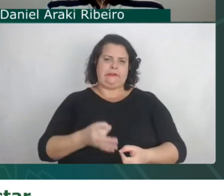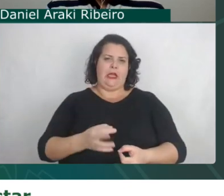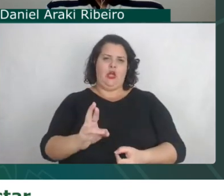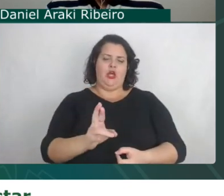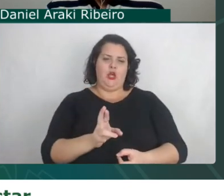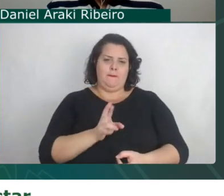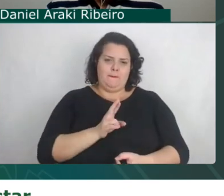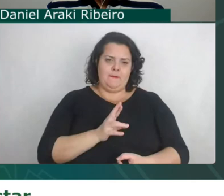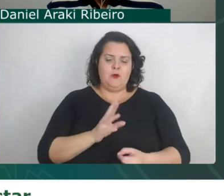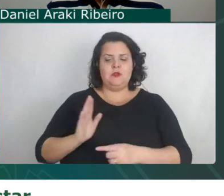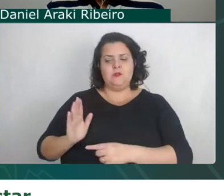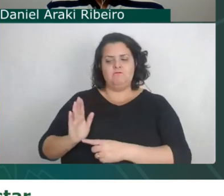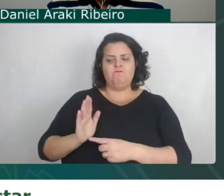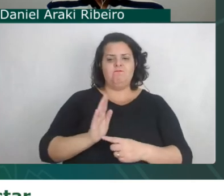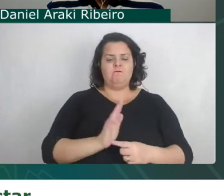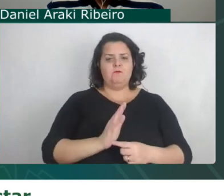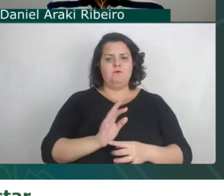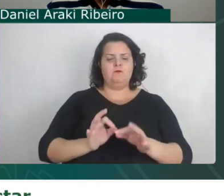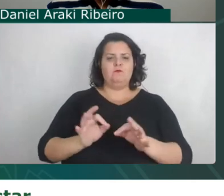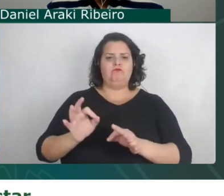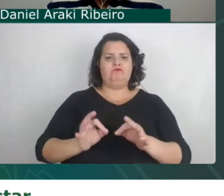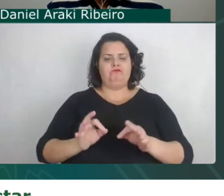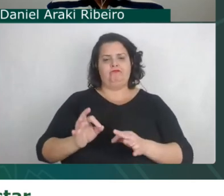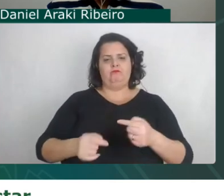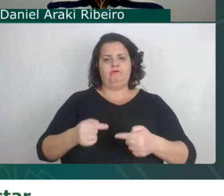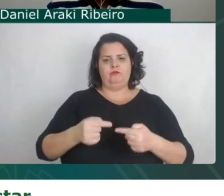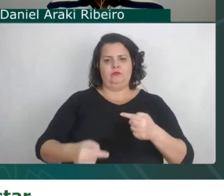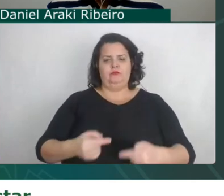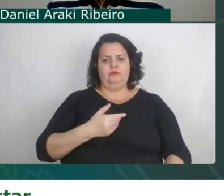você pudesse comentar rapidinho, daí a gente termina.